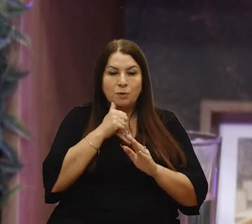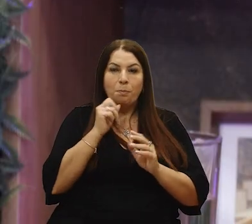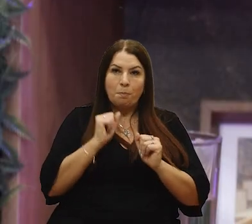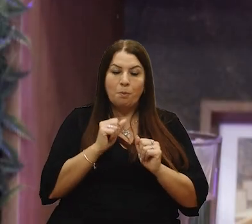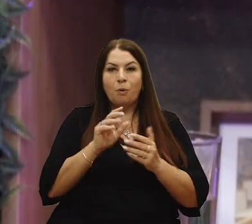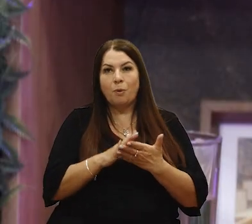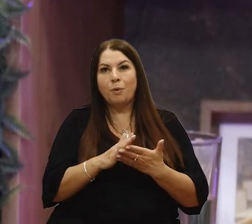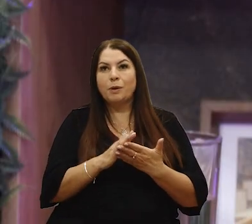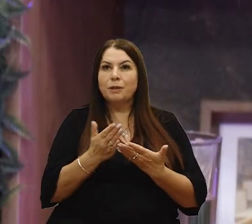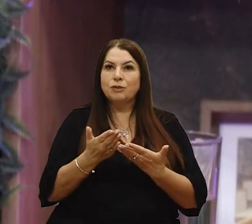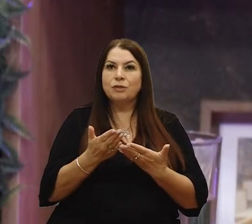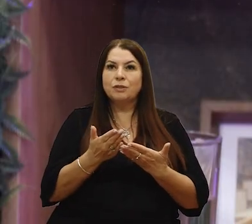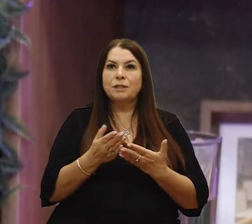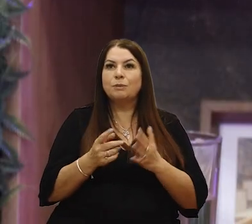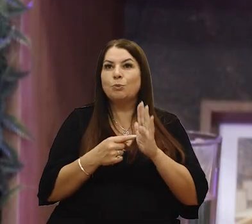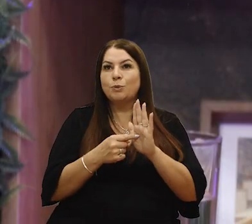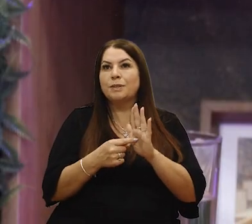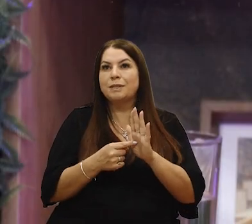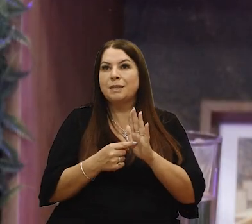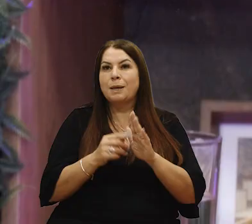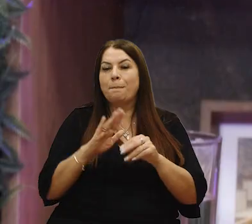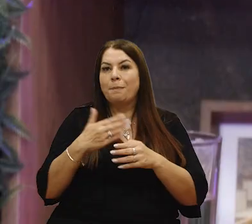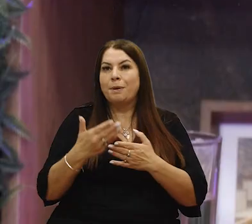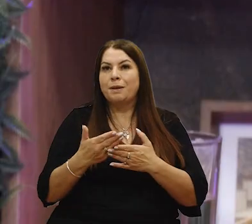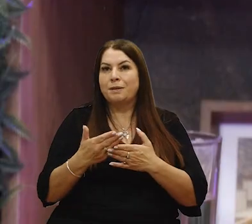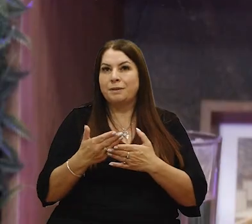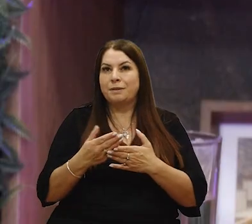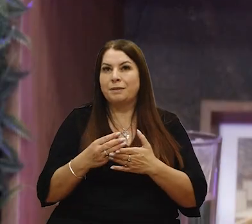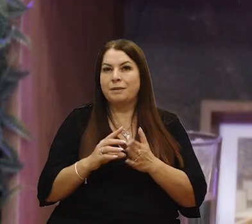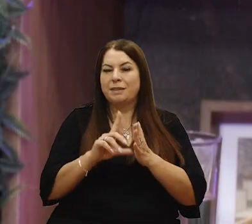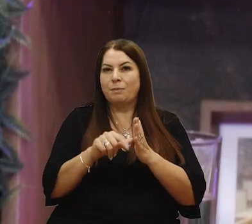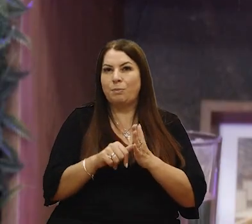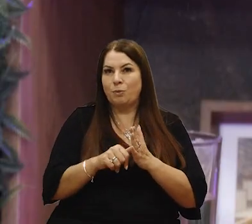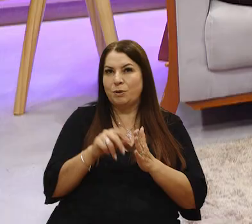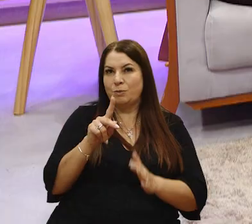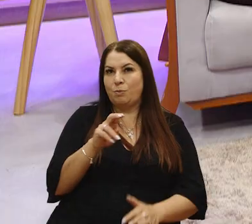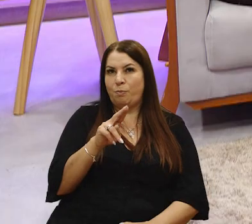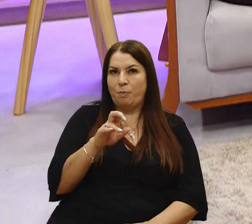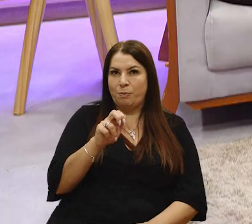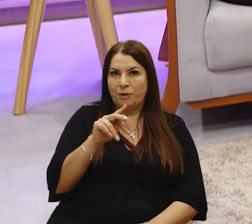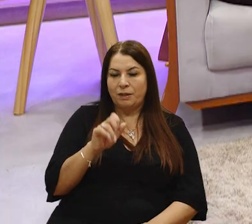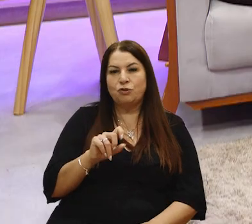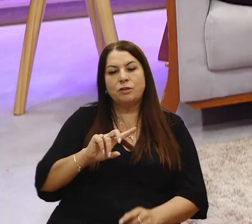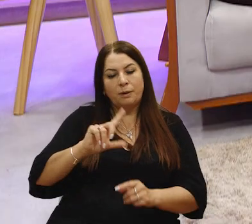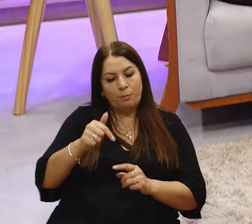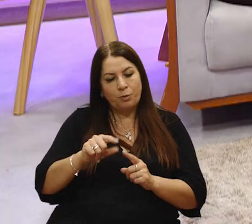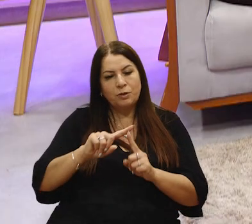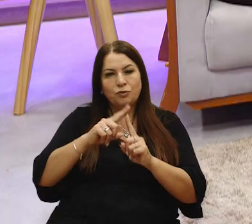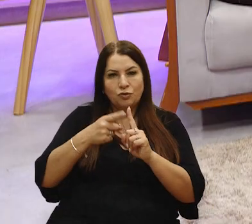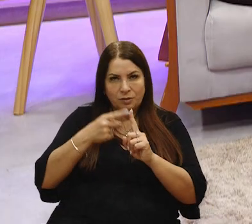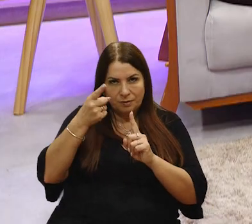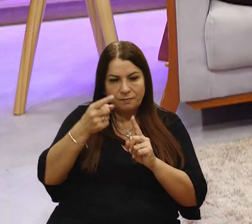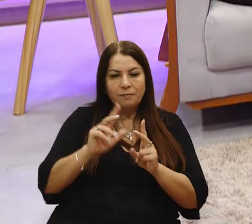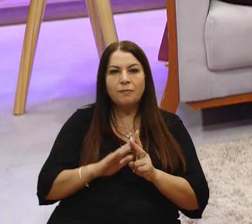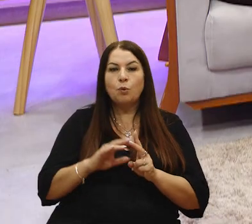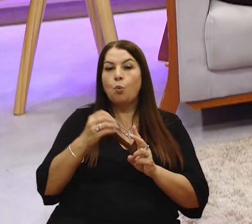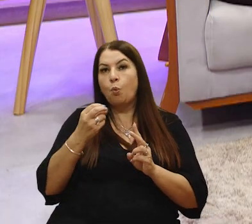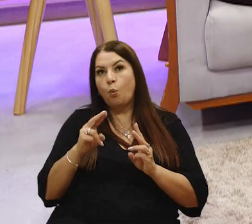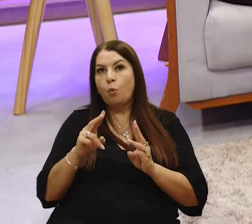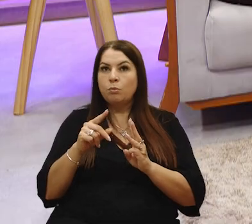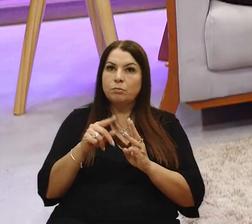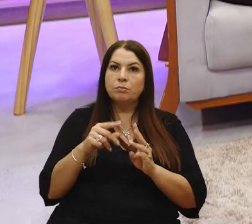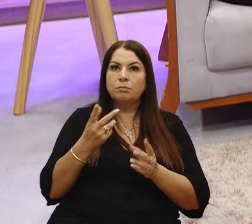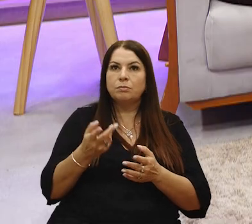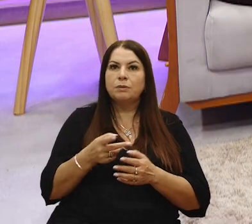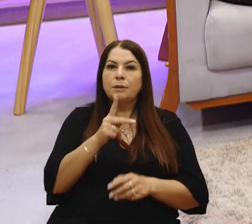fatores na vida da mulher que ele pode vir a aparecer um pouco mais, né? Que é após a puberdade, após a gestação, que foi o caso ali